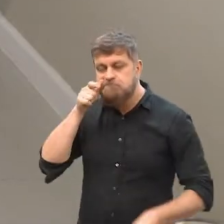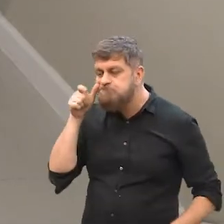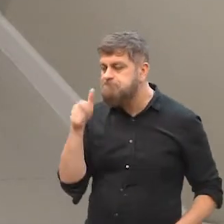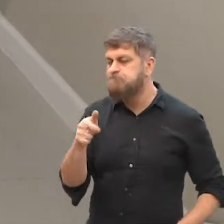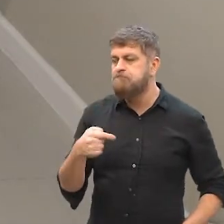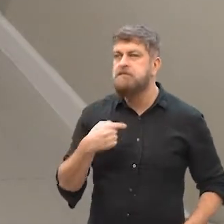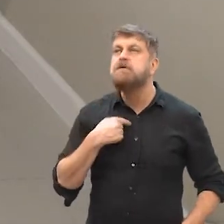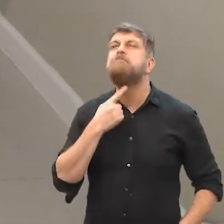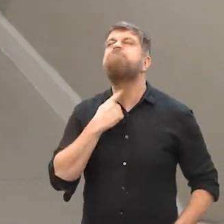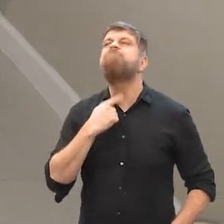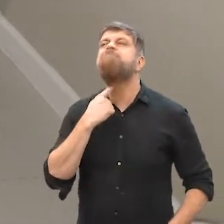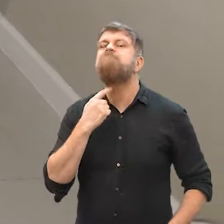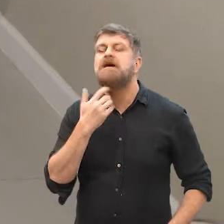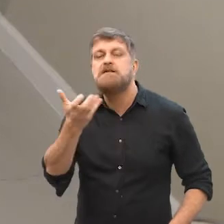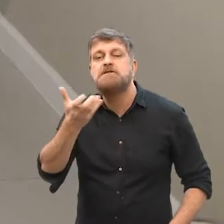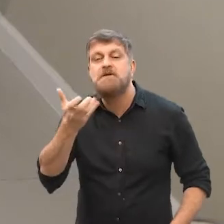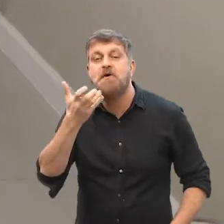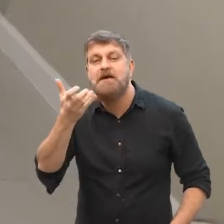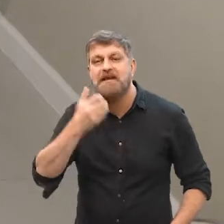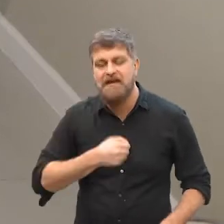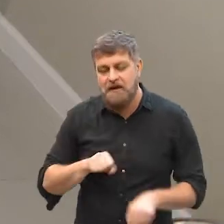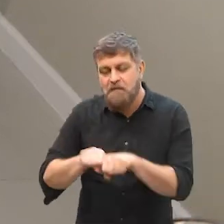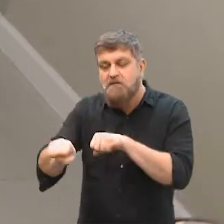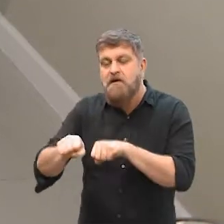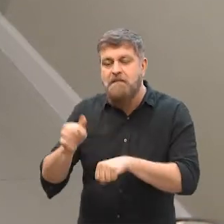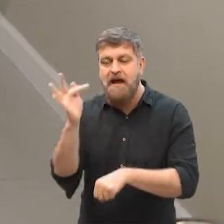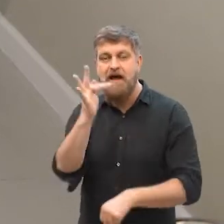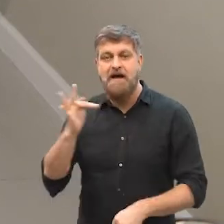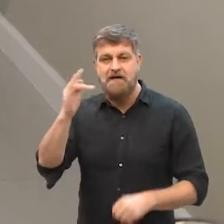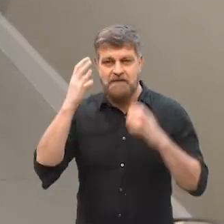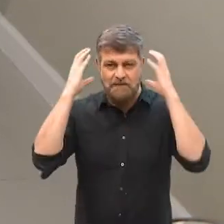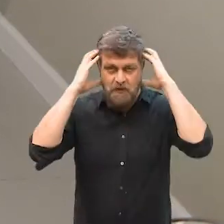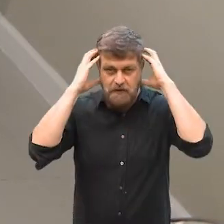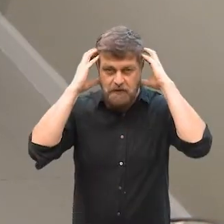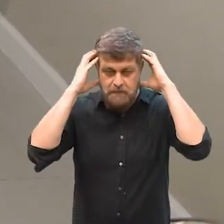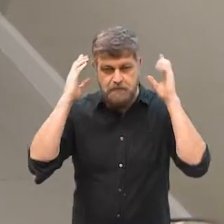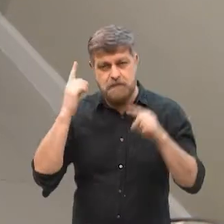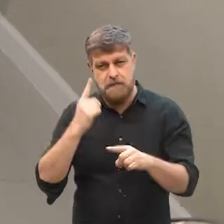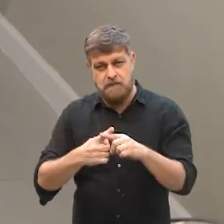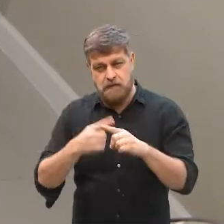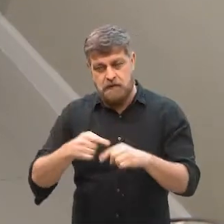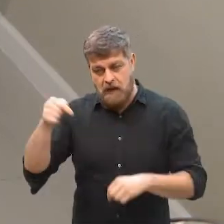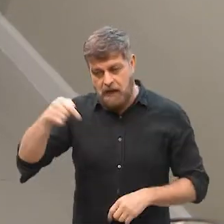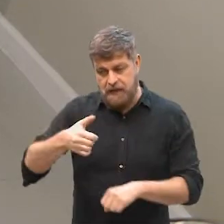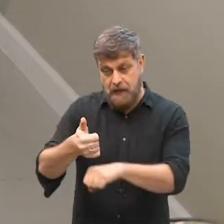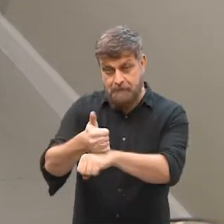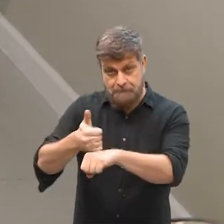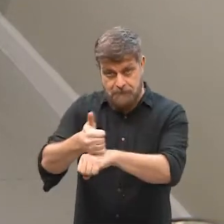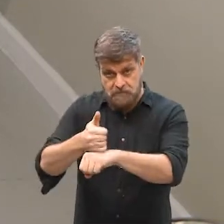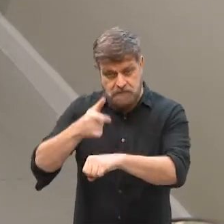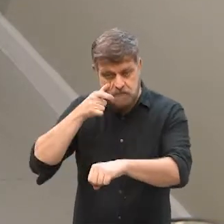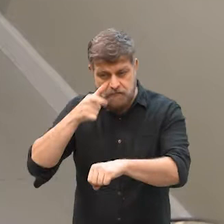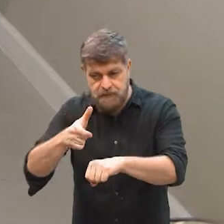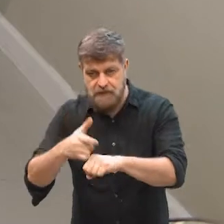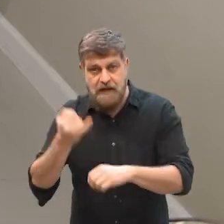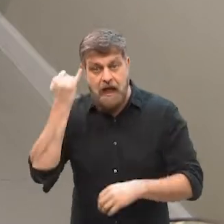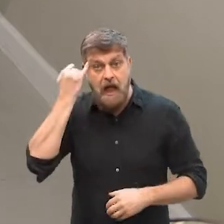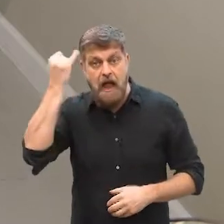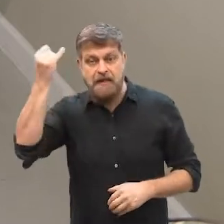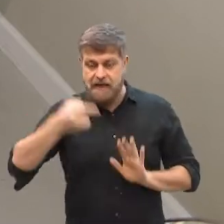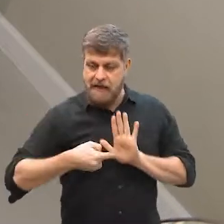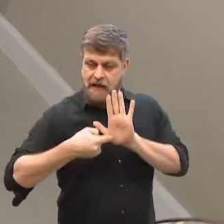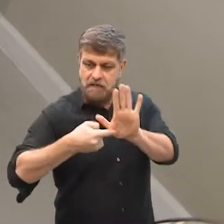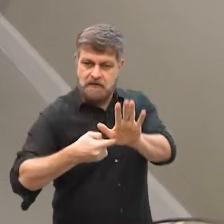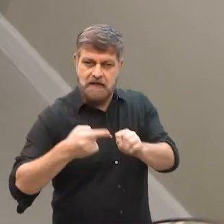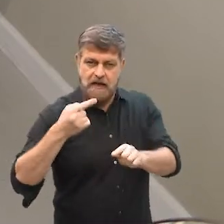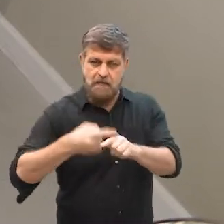eu quero ser fonoaudiólogo, porque fonoaudióloga, porque no nosso quadro aqui, o Se Liga na Profissão, a ideia é justamente essa, falar um